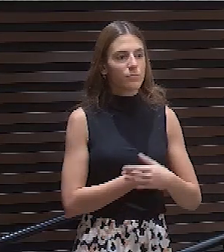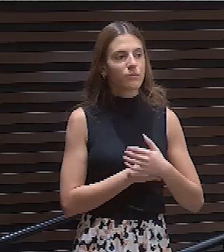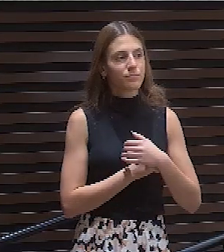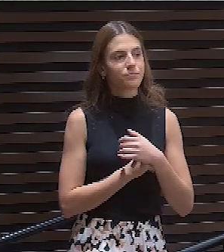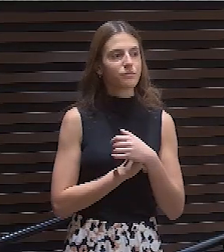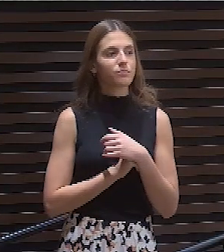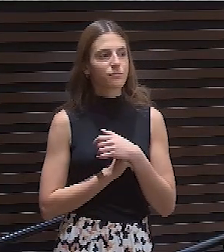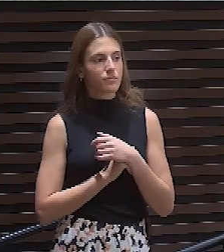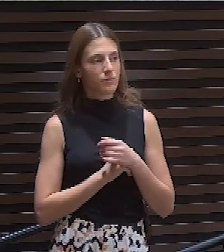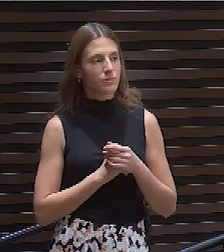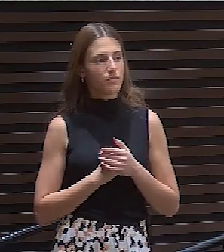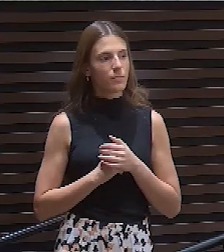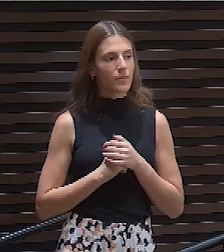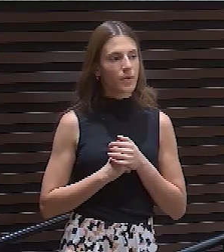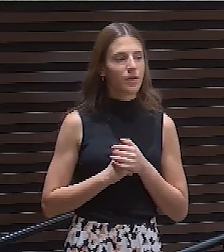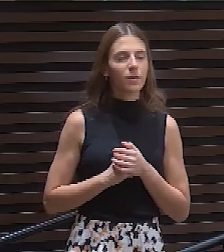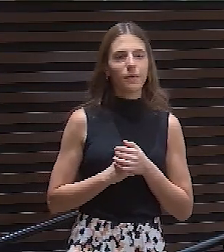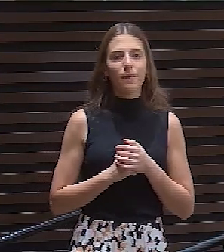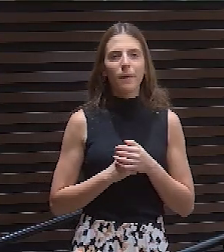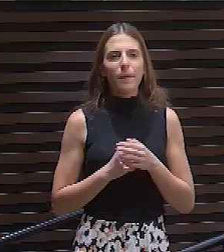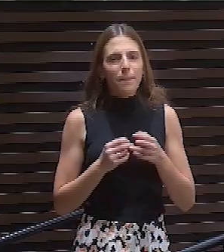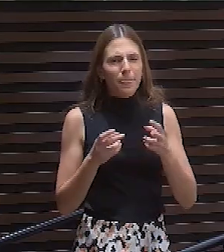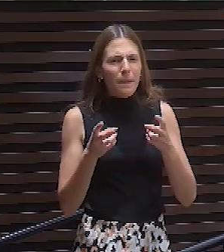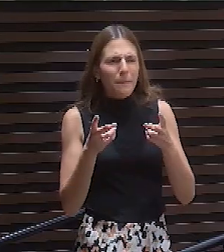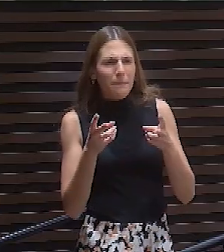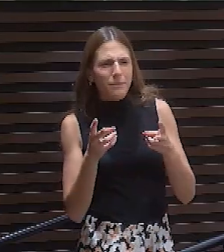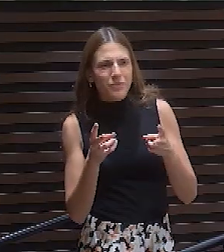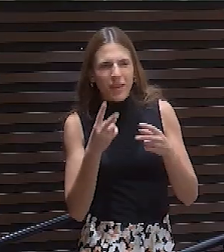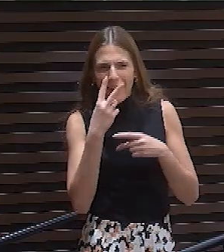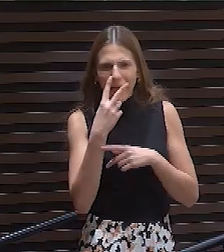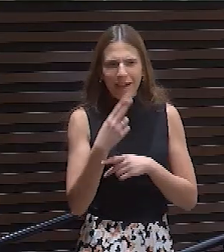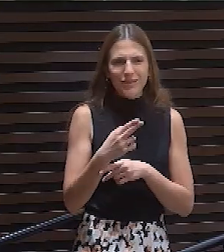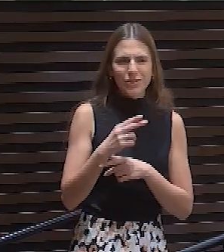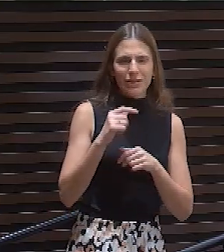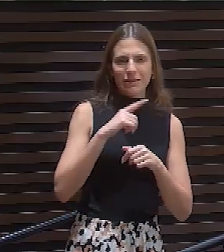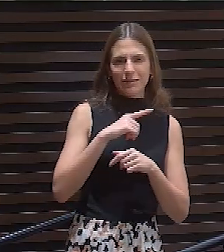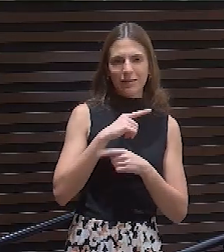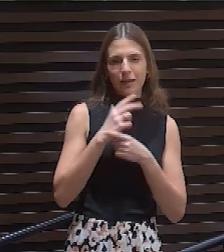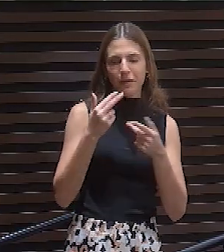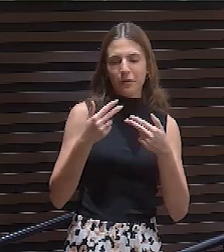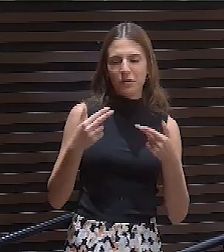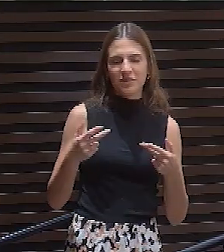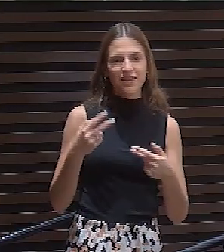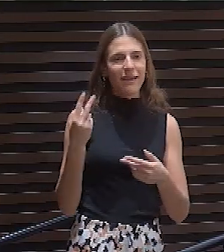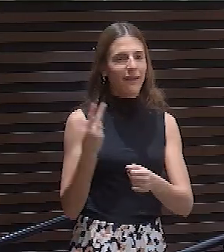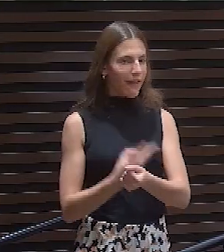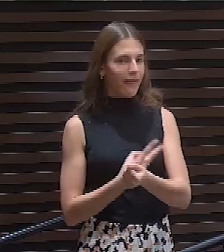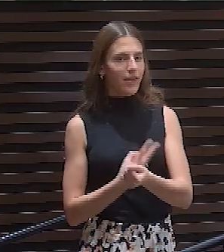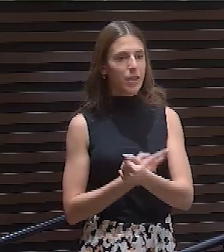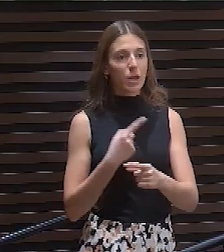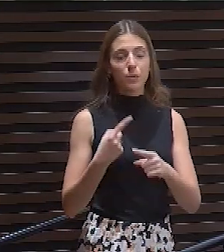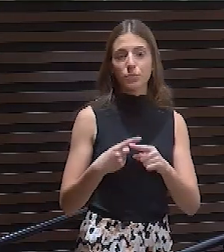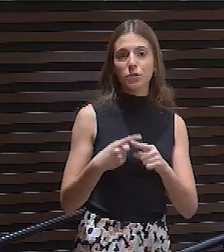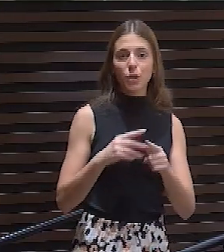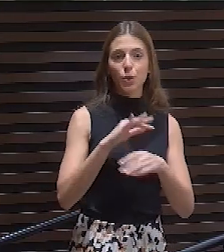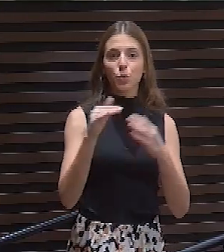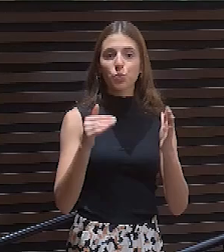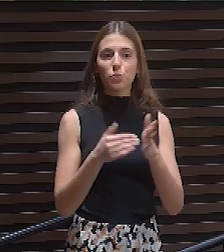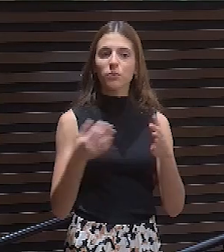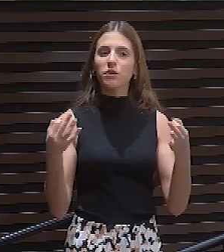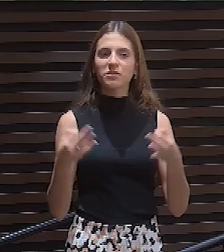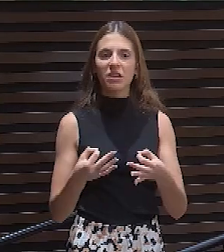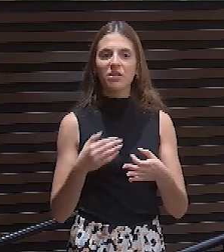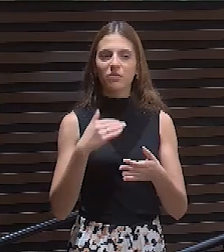Parece que tem alguma coisa errada na Bíblia, né? Tudo dá certo. Não tem nada fora do